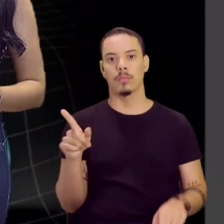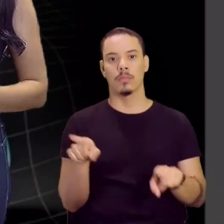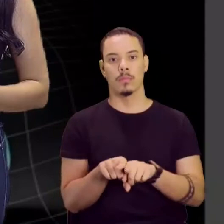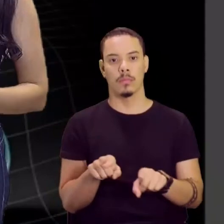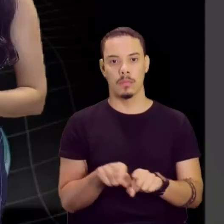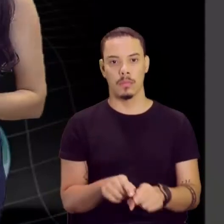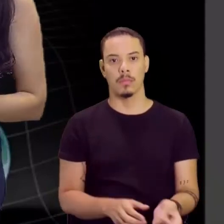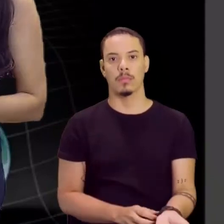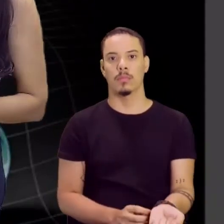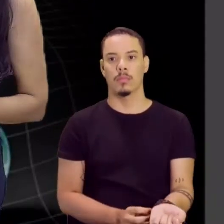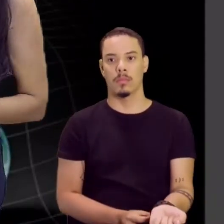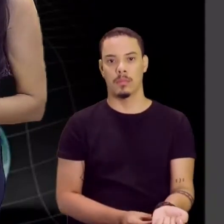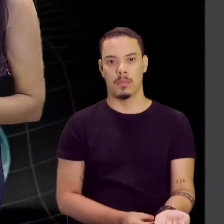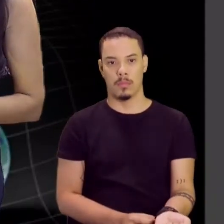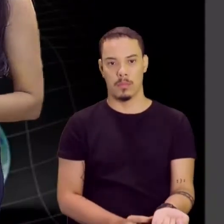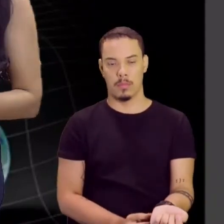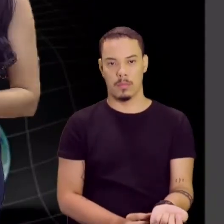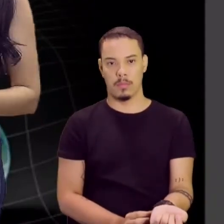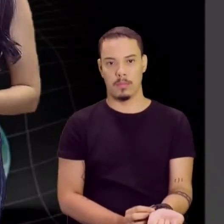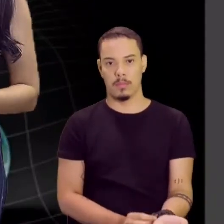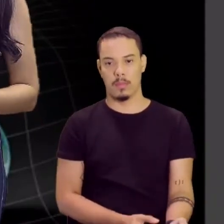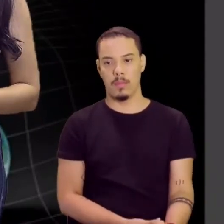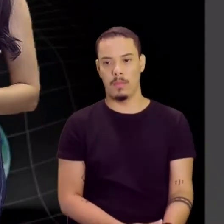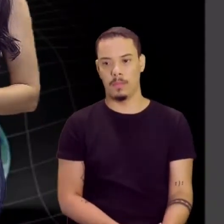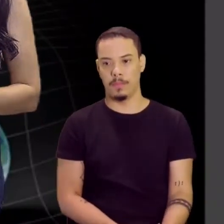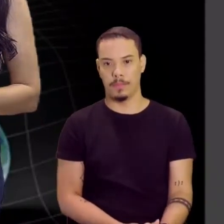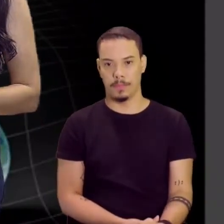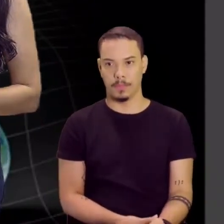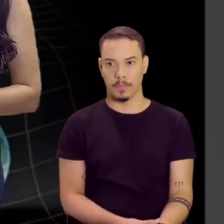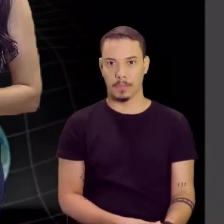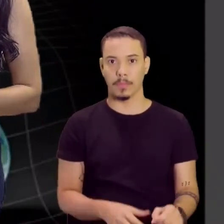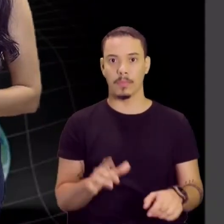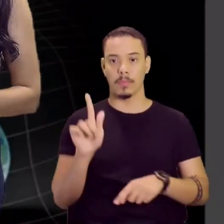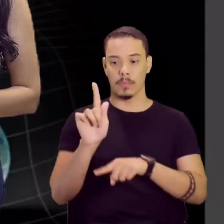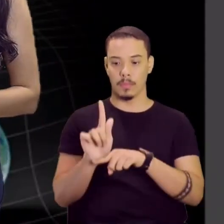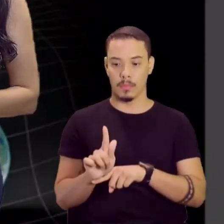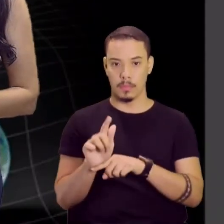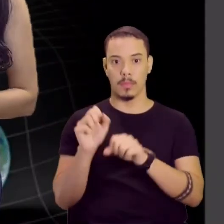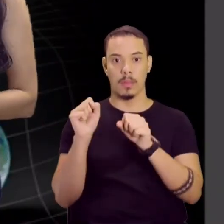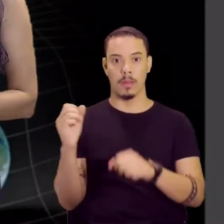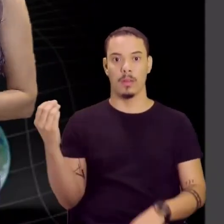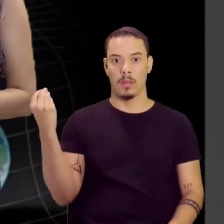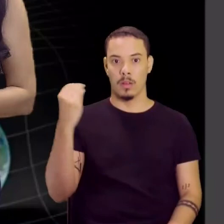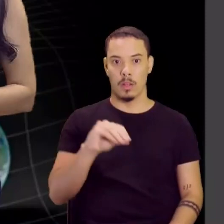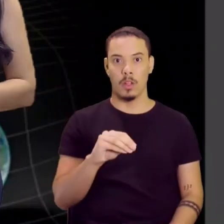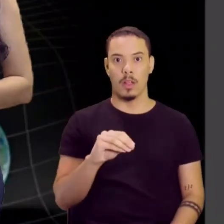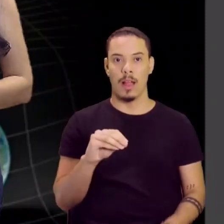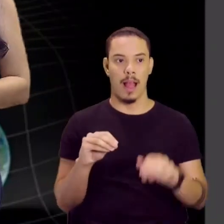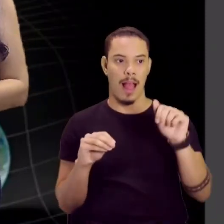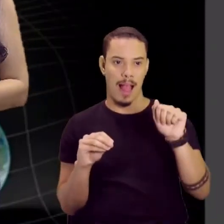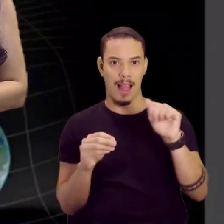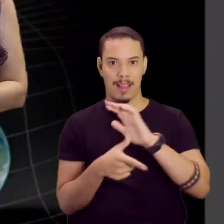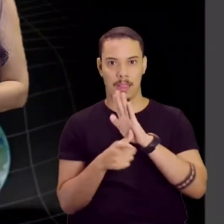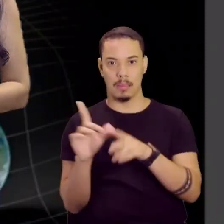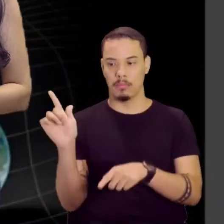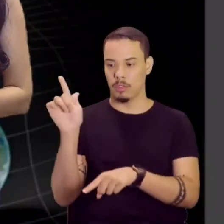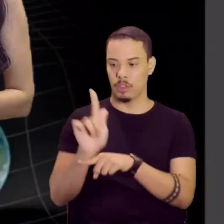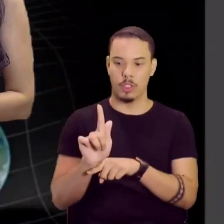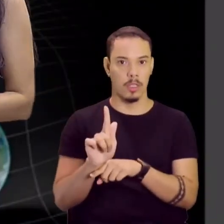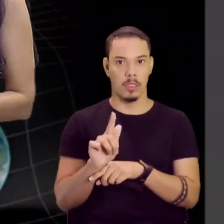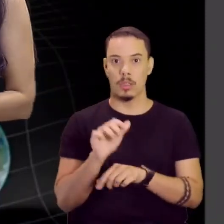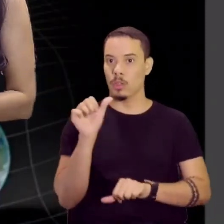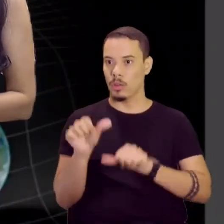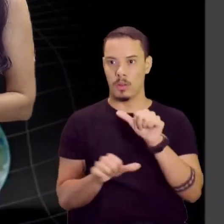uma aceleração especial da gravidade, que a gente chama de G. Então no lugar do A nós podemos colocar o G. Só isso que vai